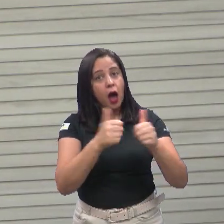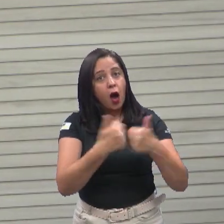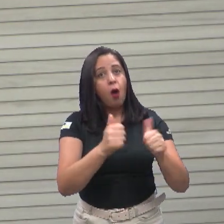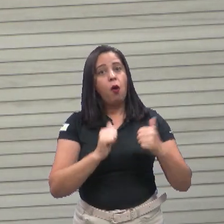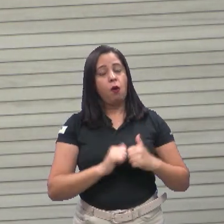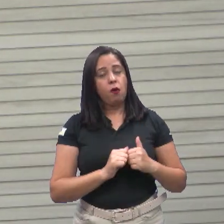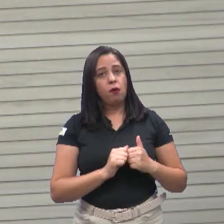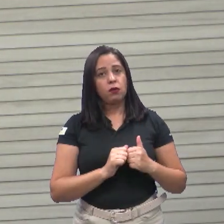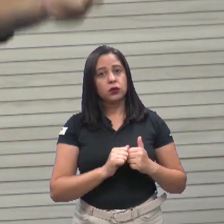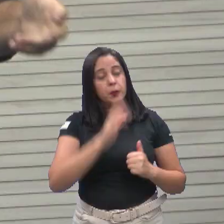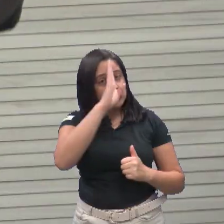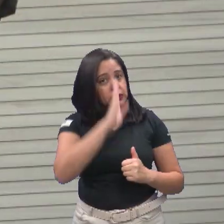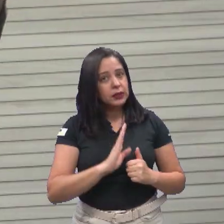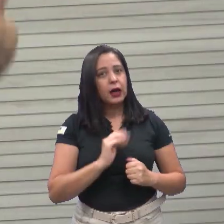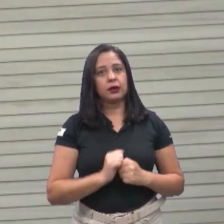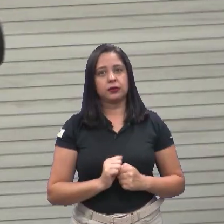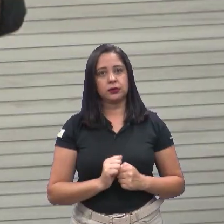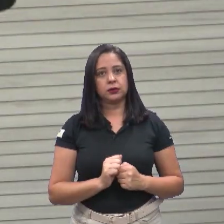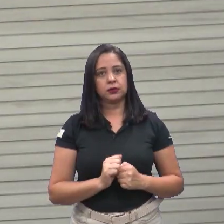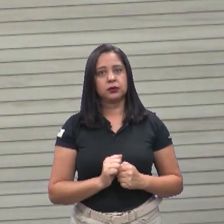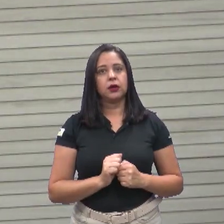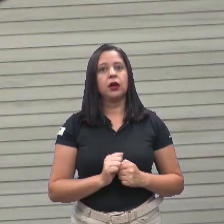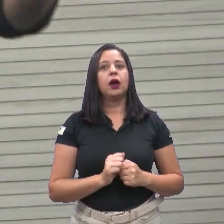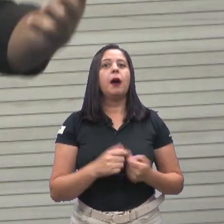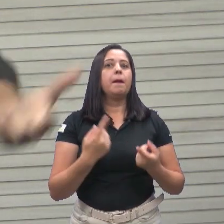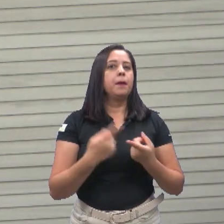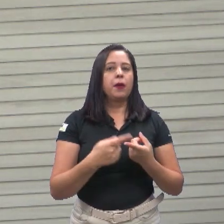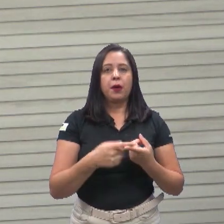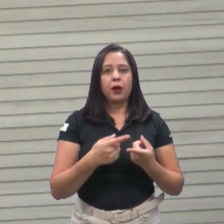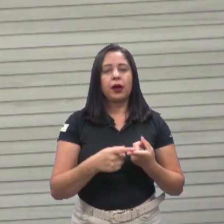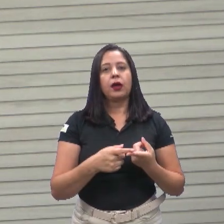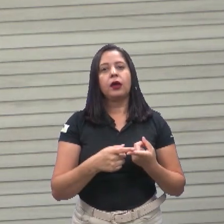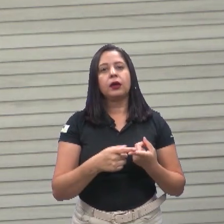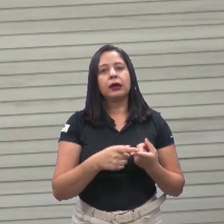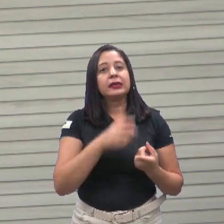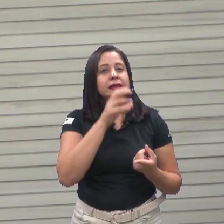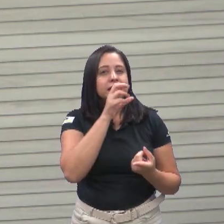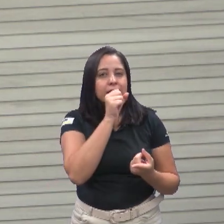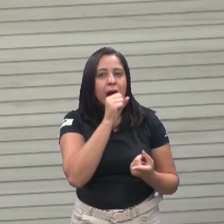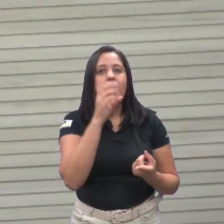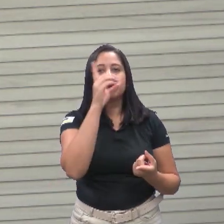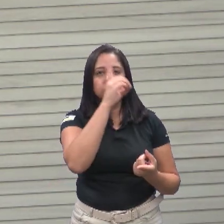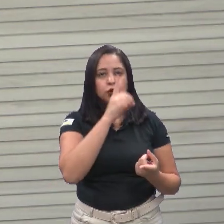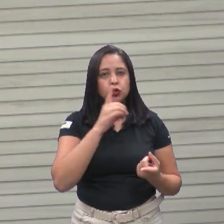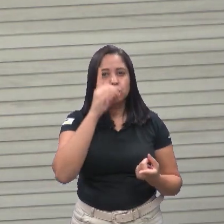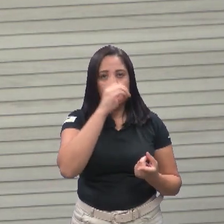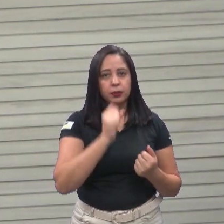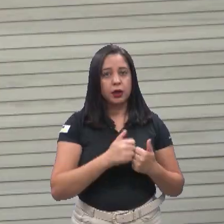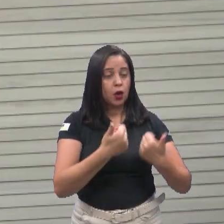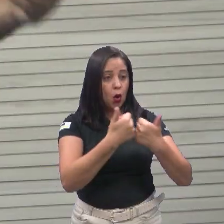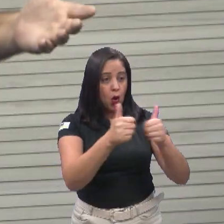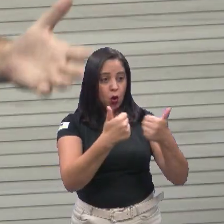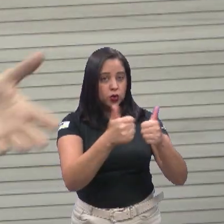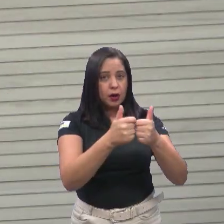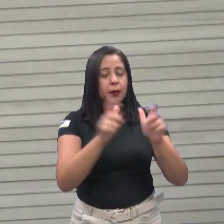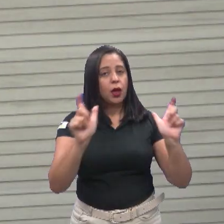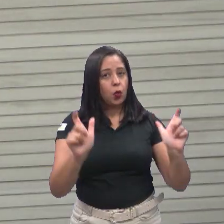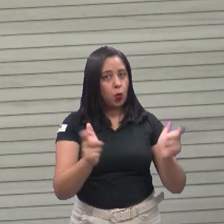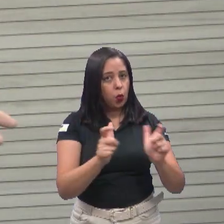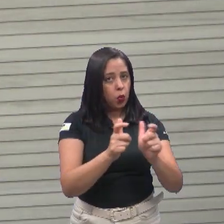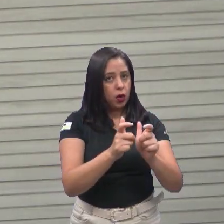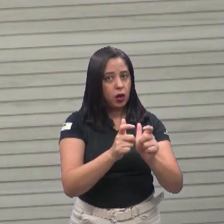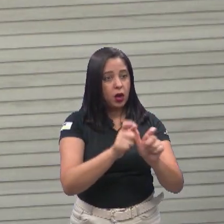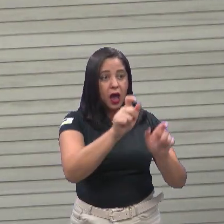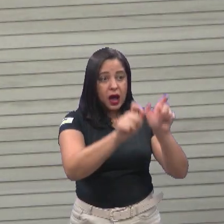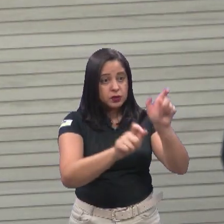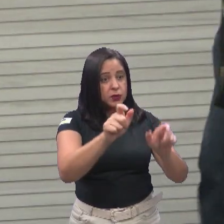que a demanda ela é menor, o uso do transporte público ele cai durante o final de semana e essas pessoas elas